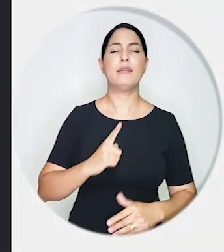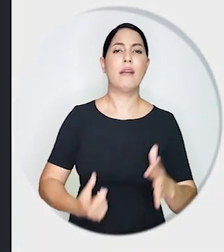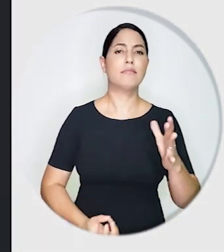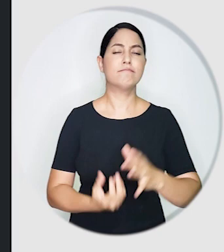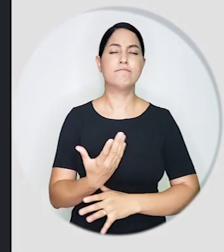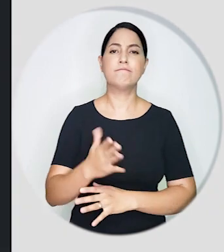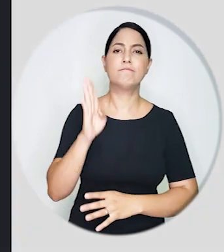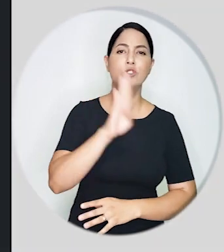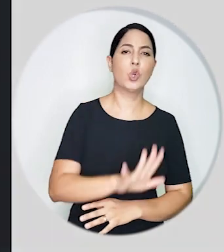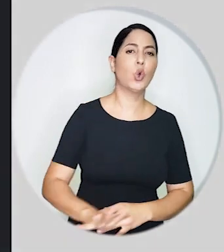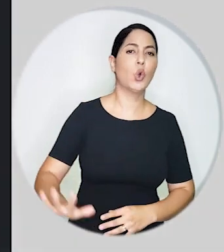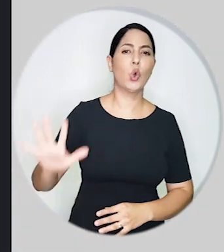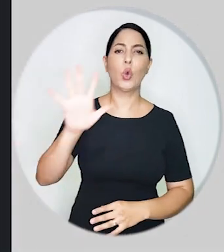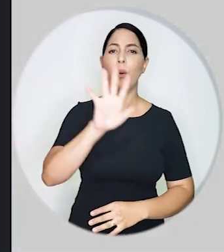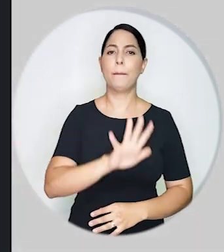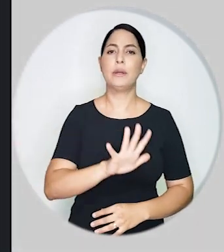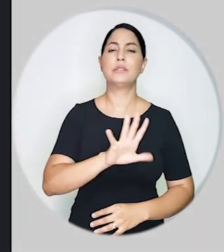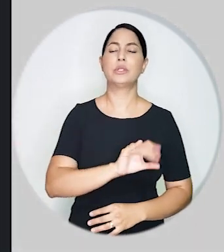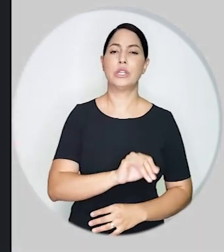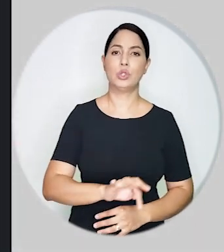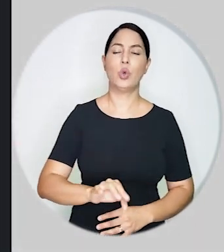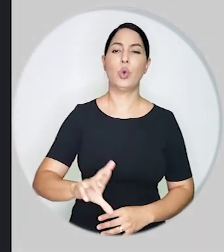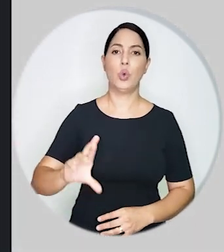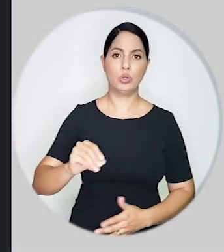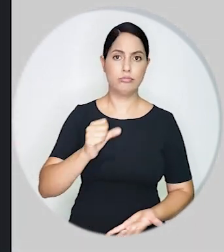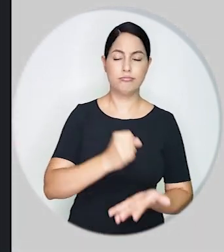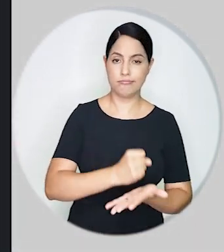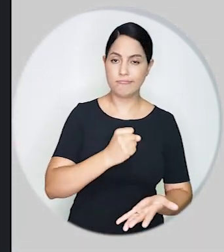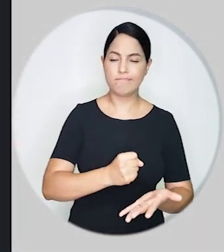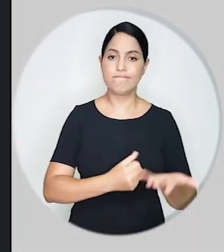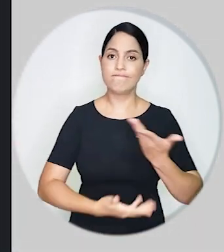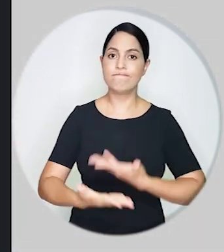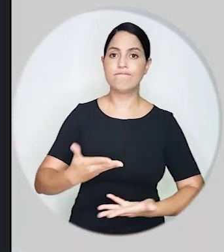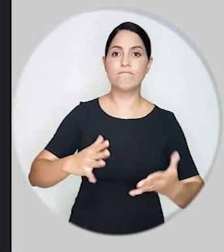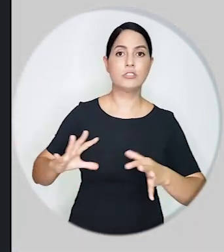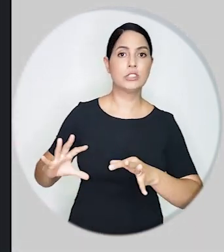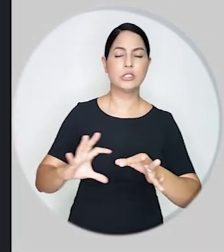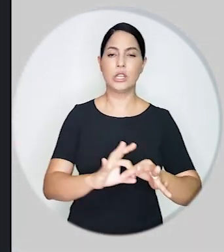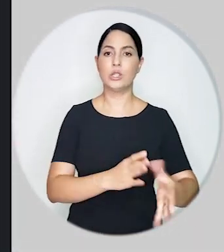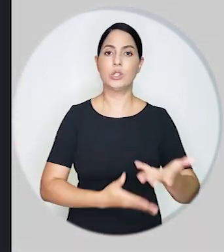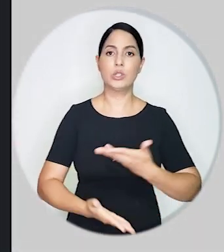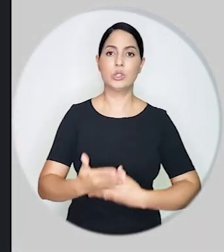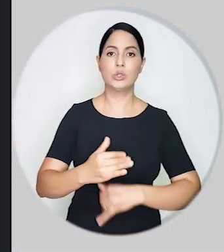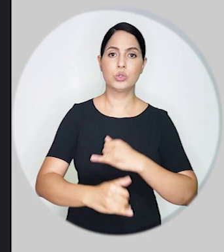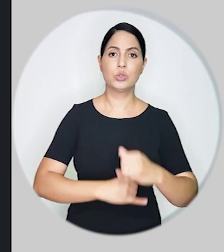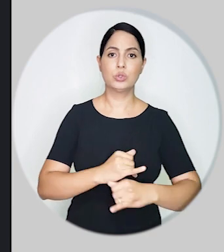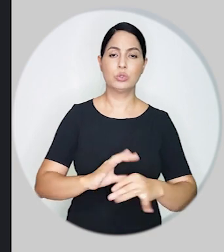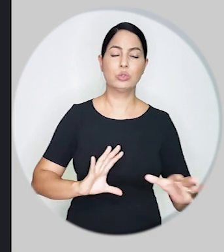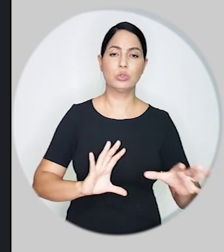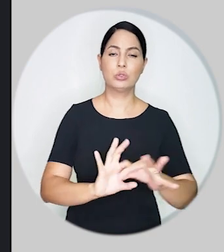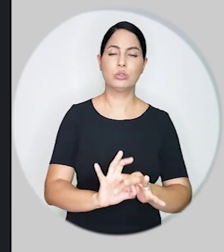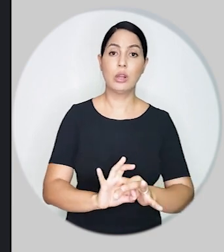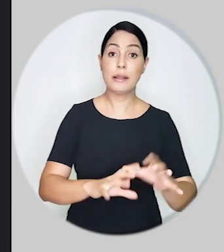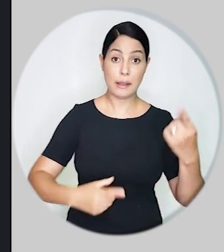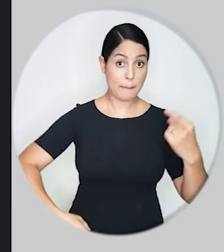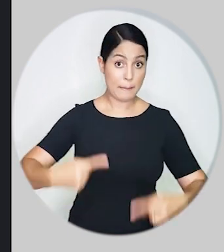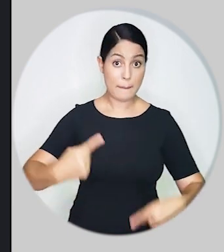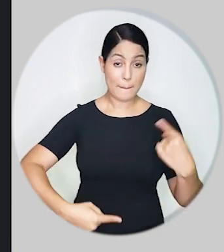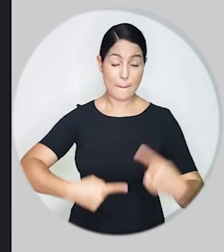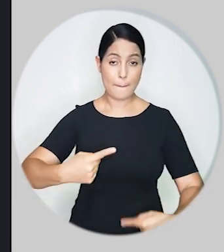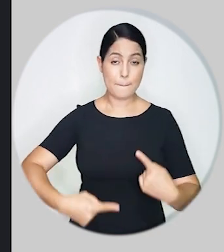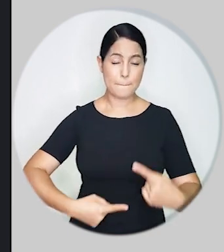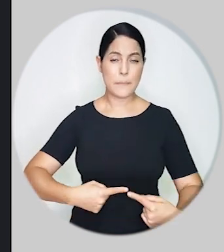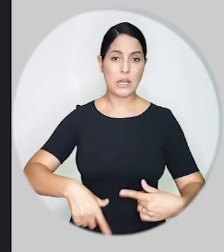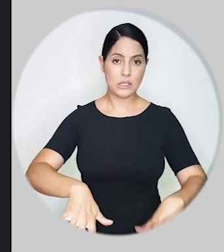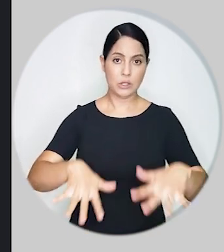de registro do país, exige a formação de um operador nacional para o sistema e definição de um fundo de custeio. A partir do debate promovido